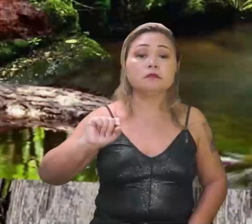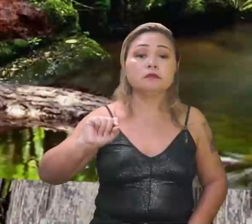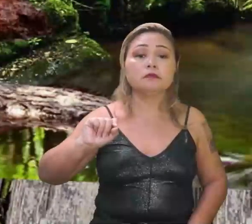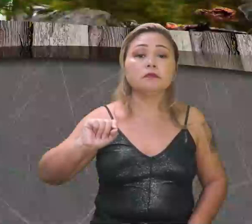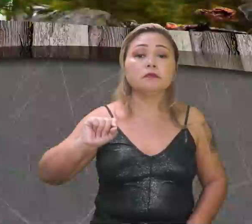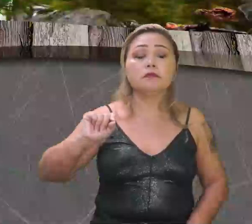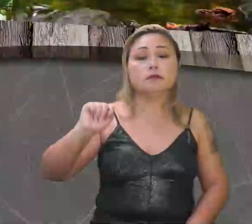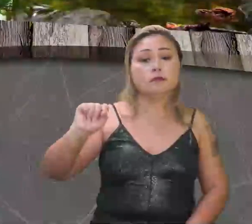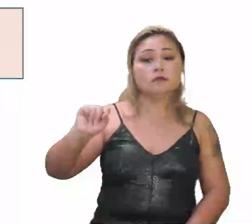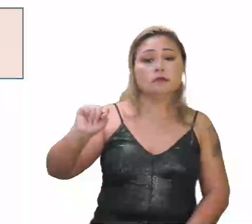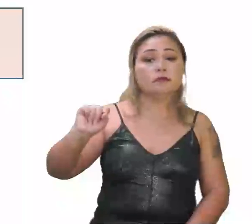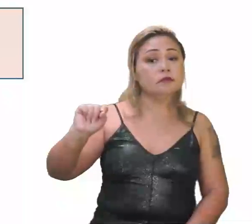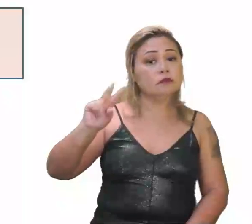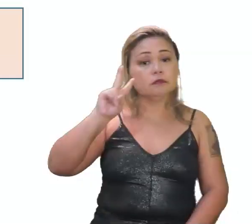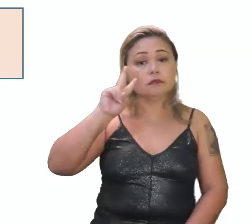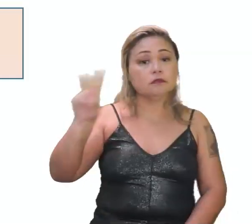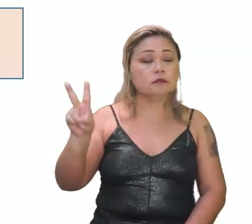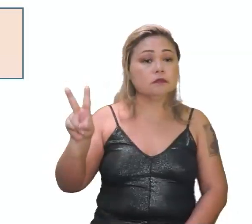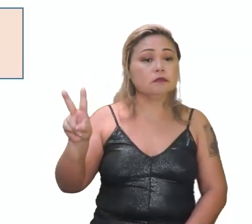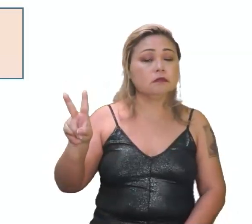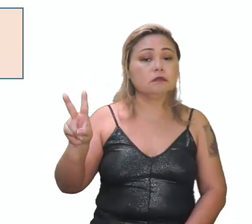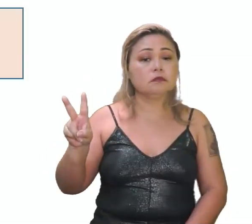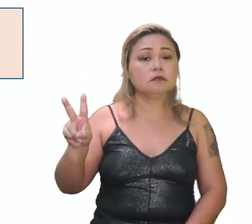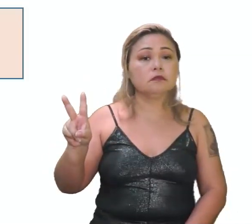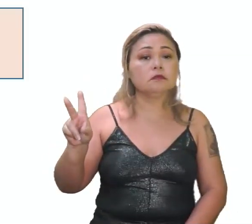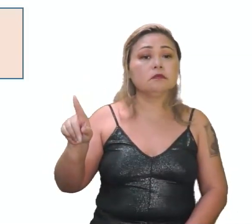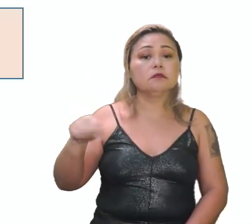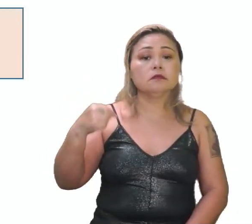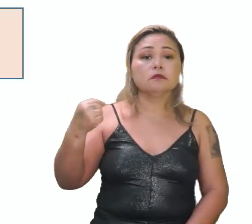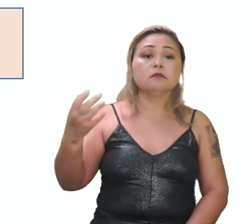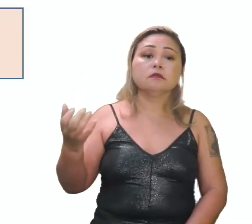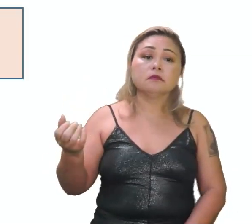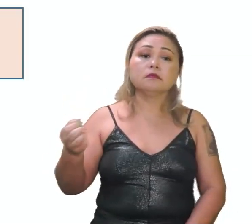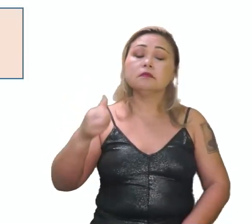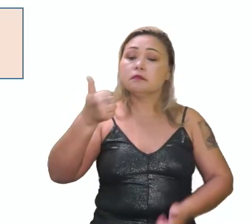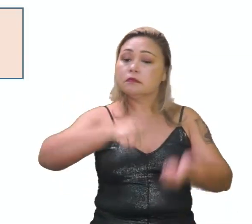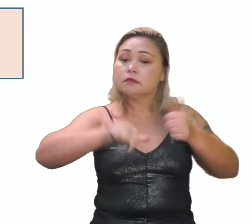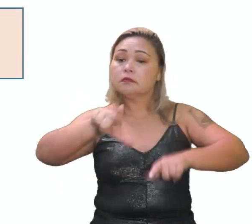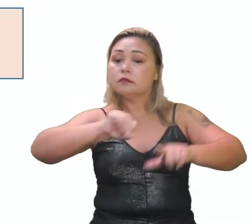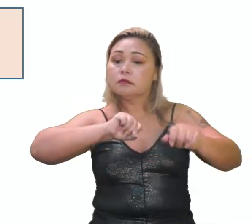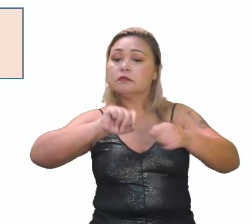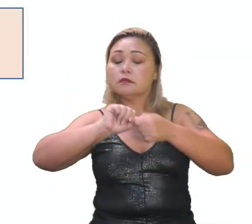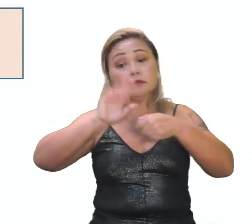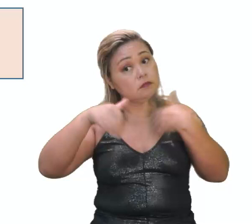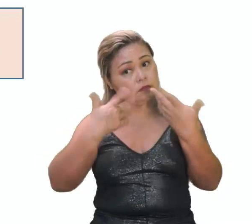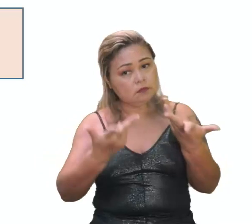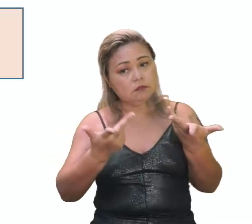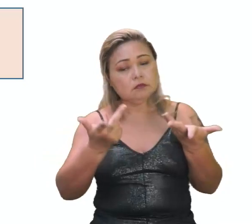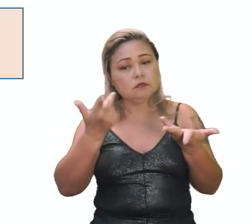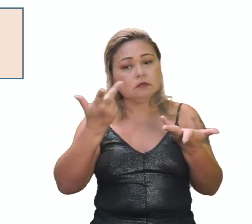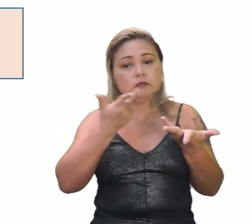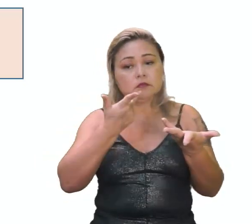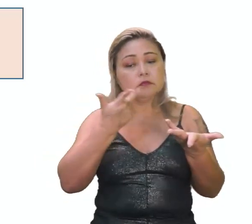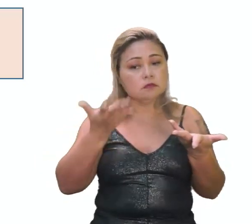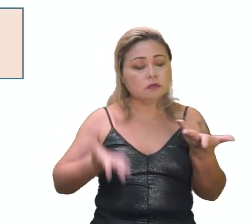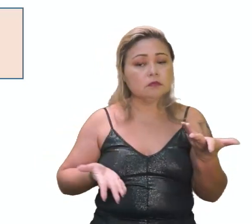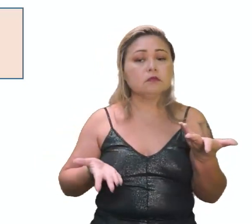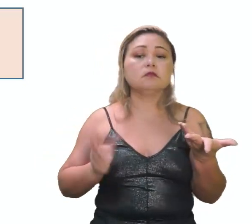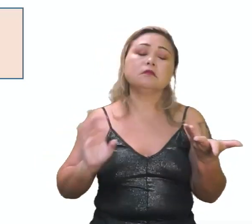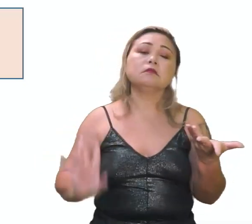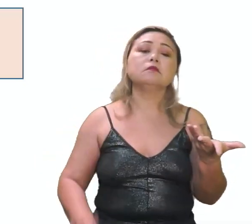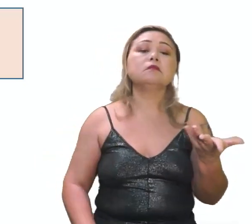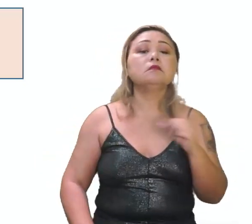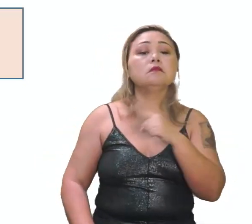Vamos jogar lá na tela. Olha lá. Então, a gente tem aí a teoria da seleção natural, que é a descrição que a gente está falando aqui